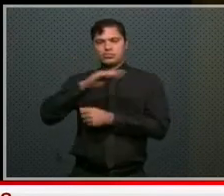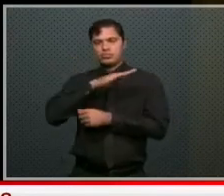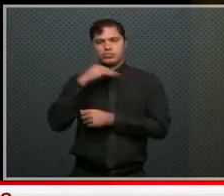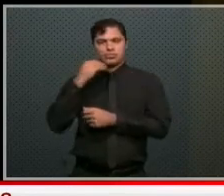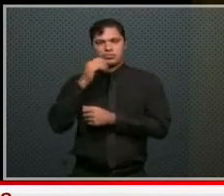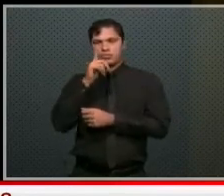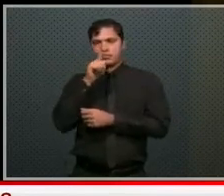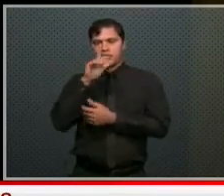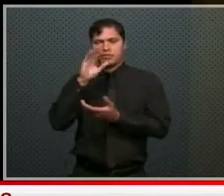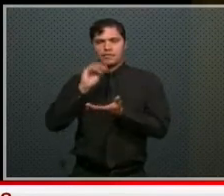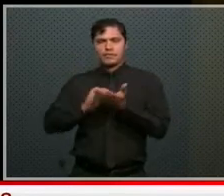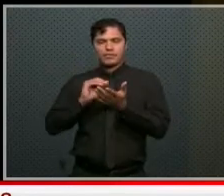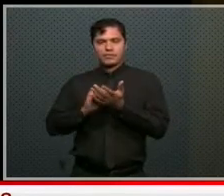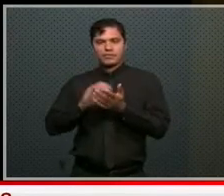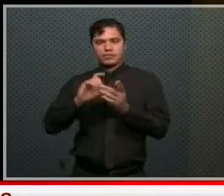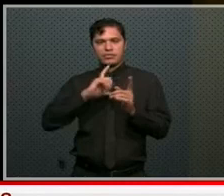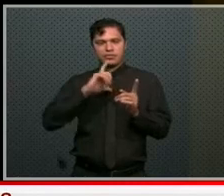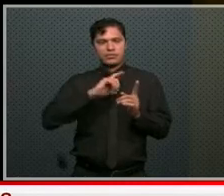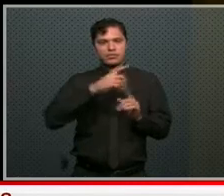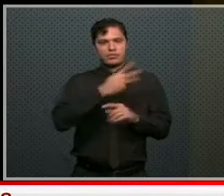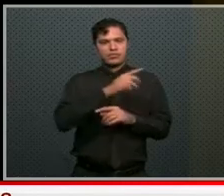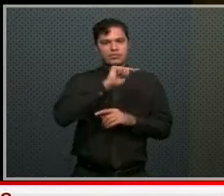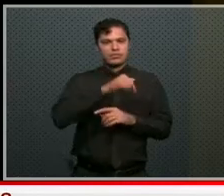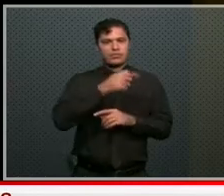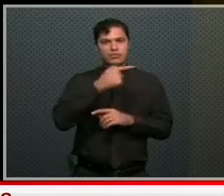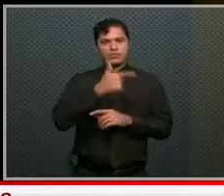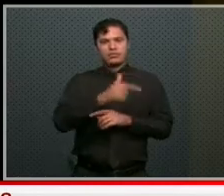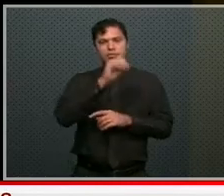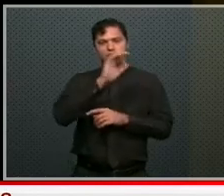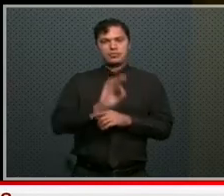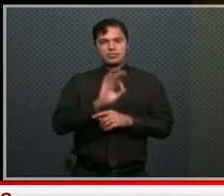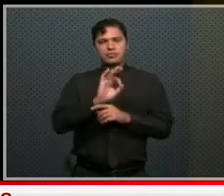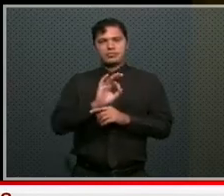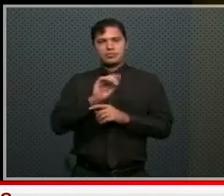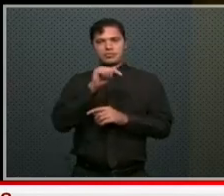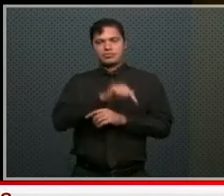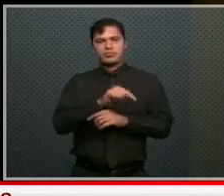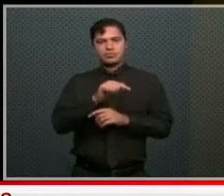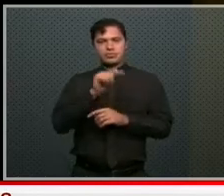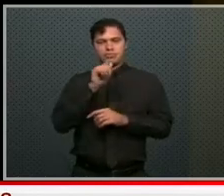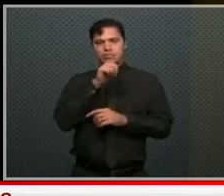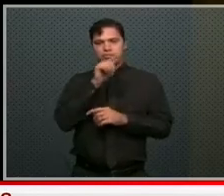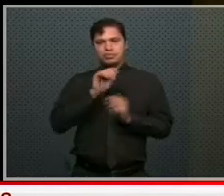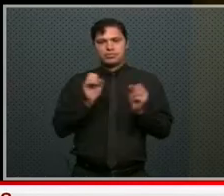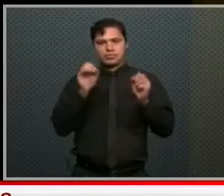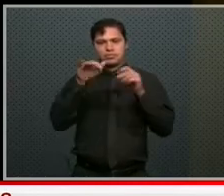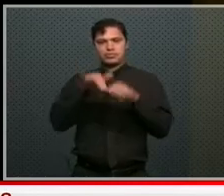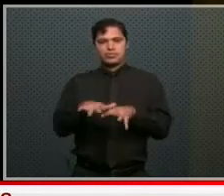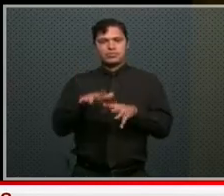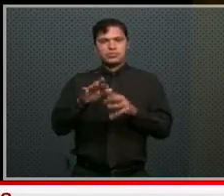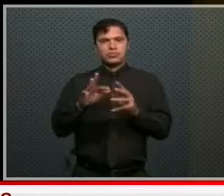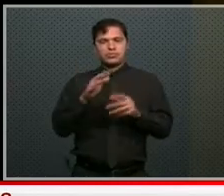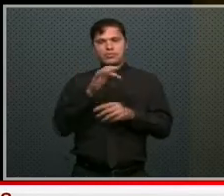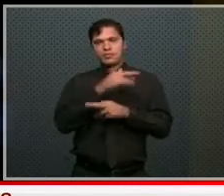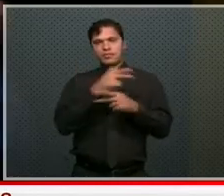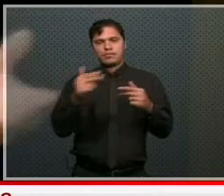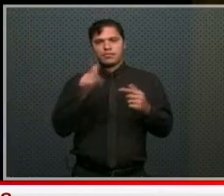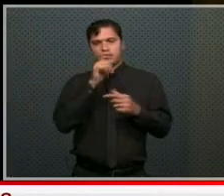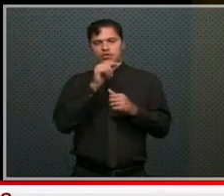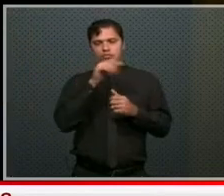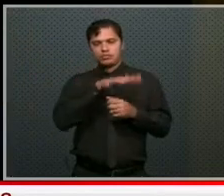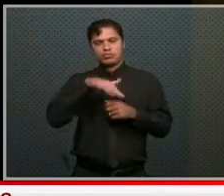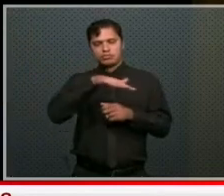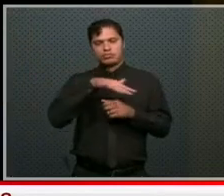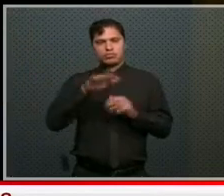temos 3,2% da água doce do mundo jogando bilhões de litro de água doce diariamente no mar Então na hora que nós